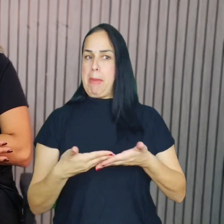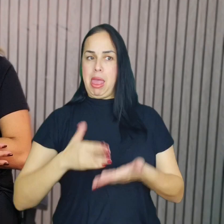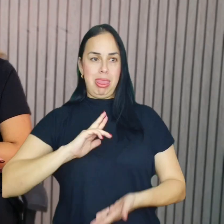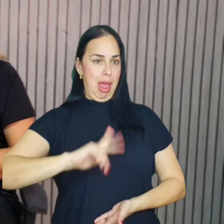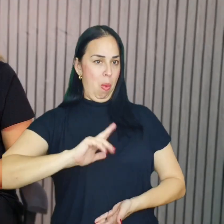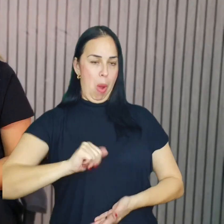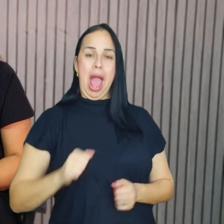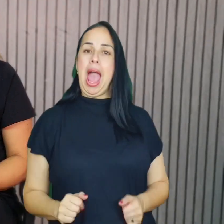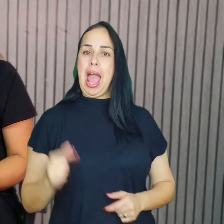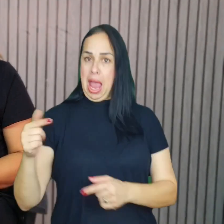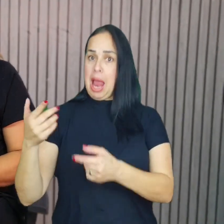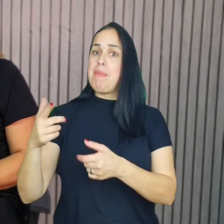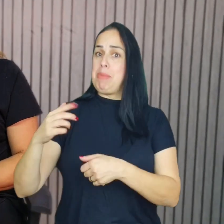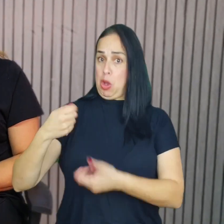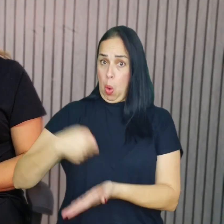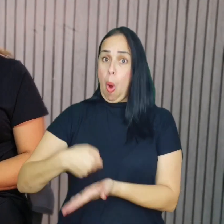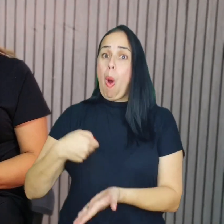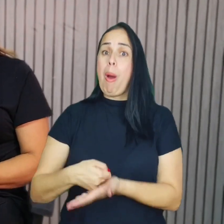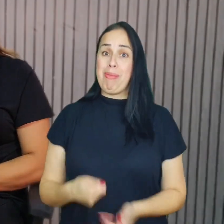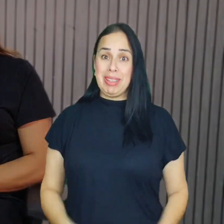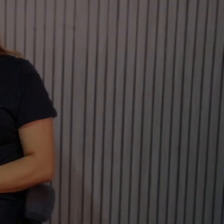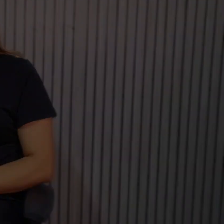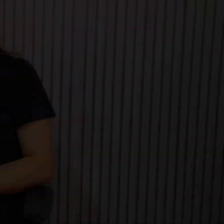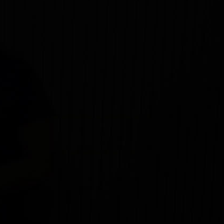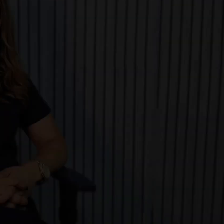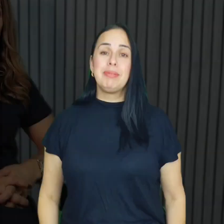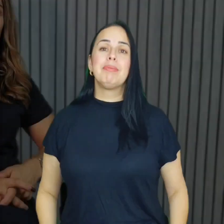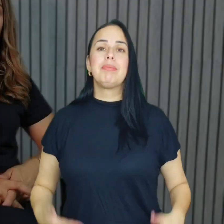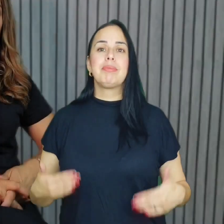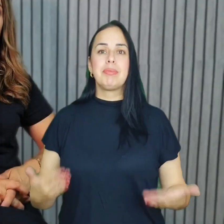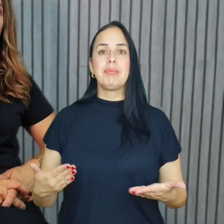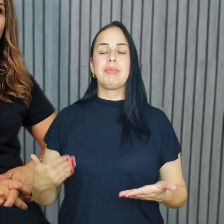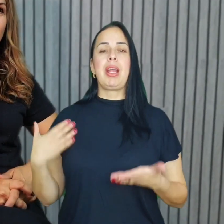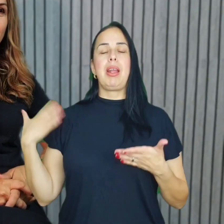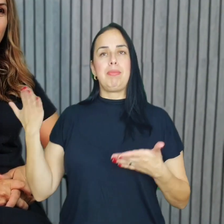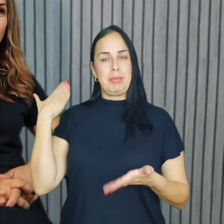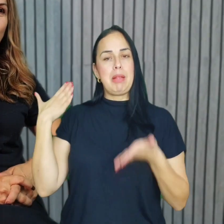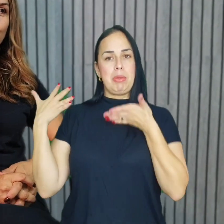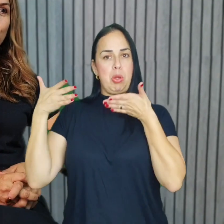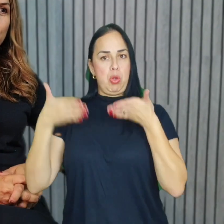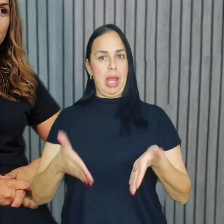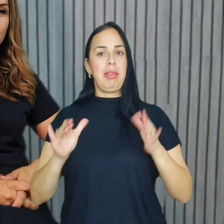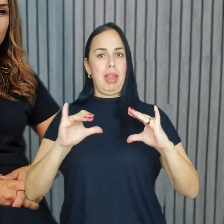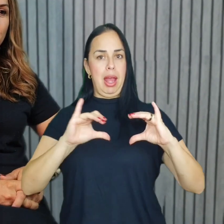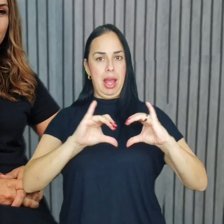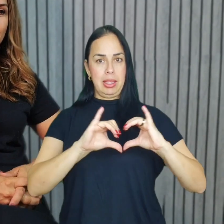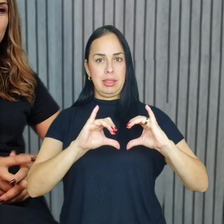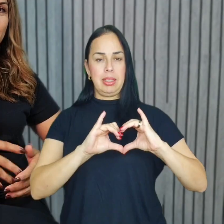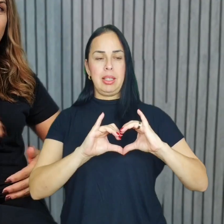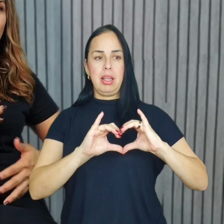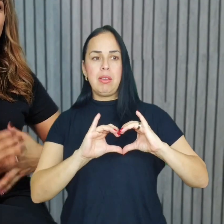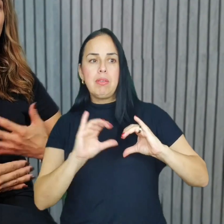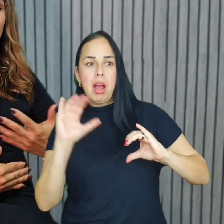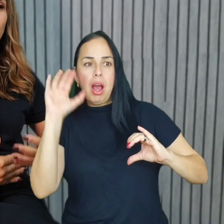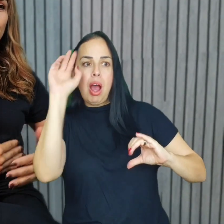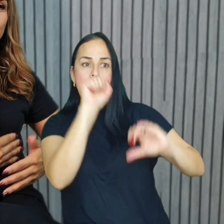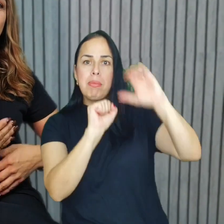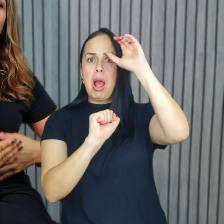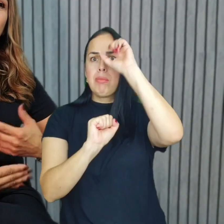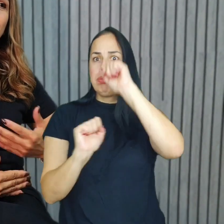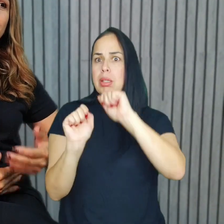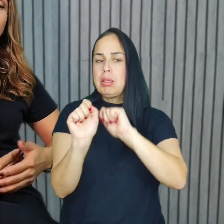bebê. Ele sempre fala isso para mim. Quando eu cheguei aqui na Adas, que eu fui aprendendo,